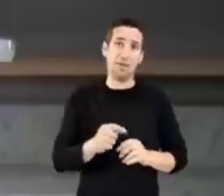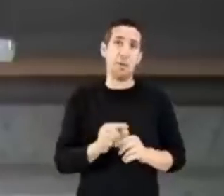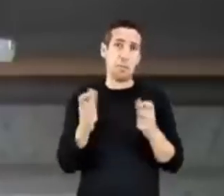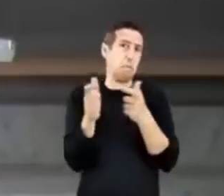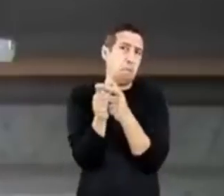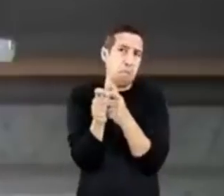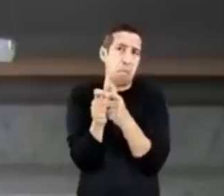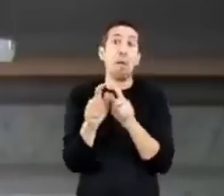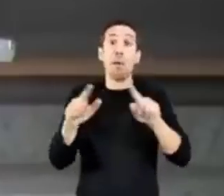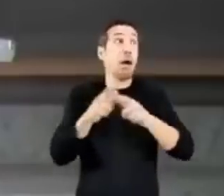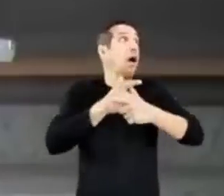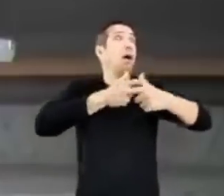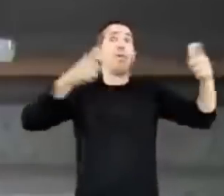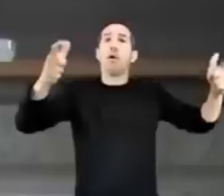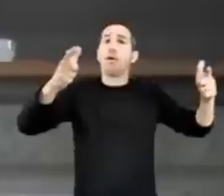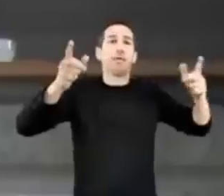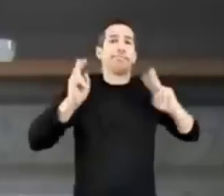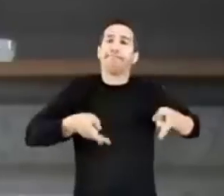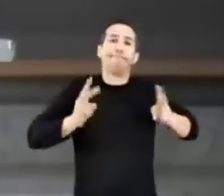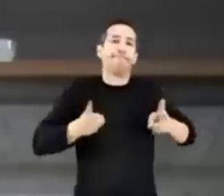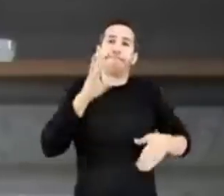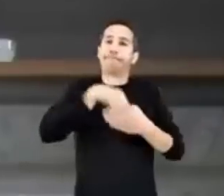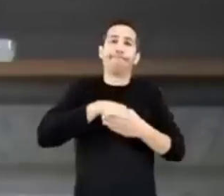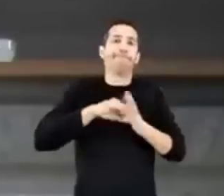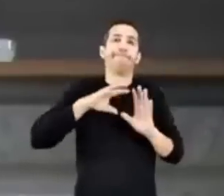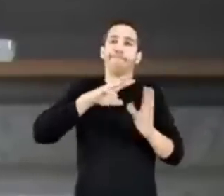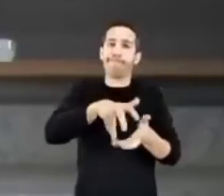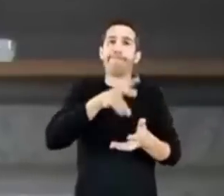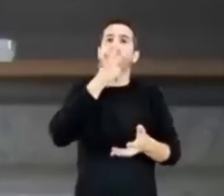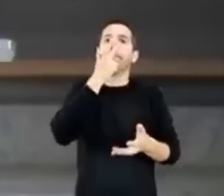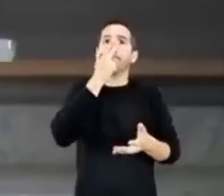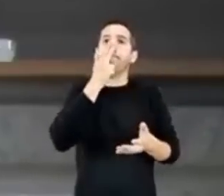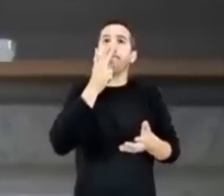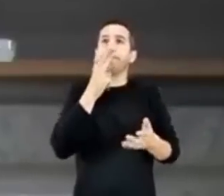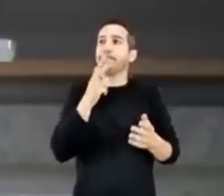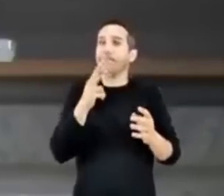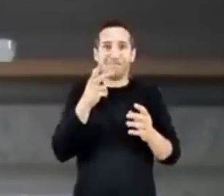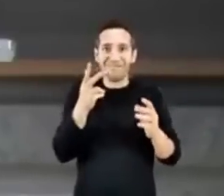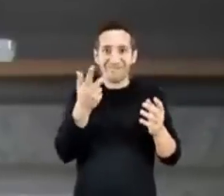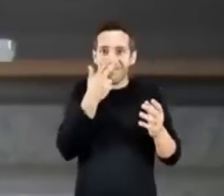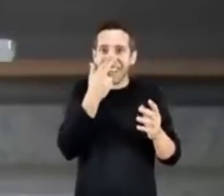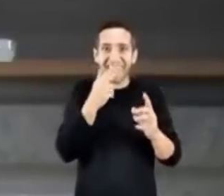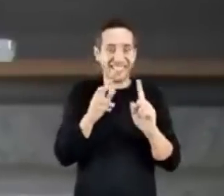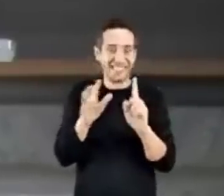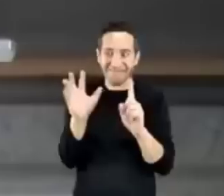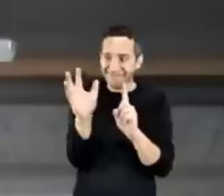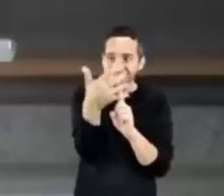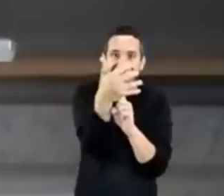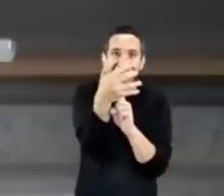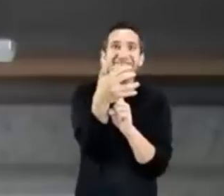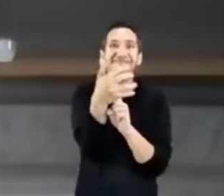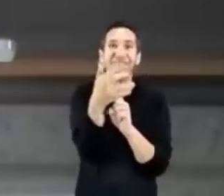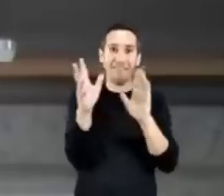nós não consegue sair daqui esse é um confinamento eu chamo quarentena de mais de 6 mil anos se